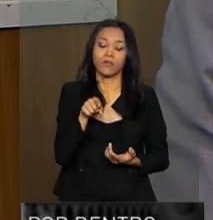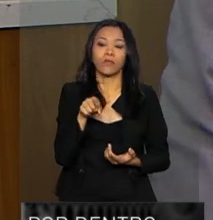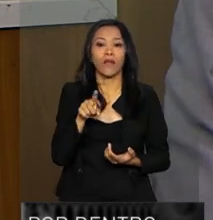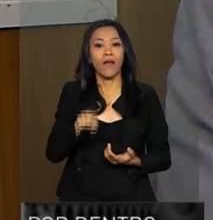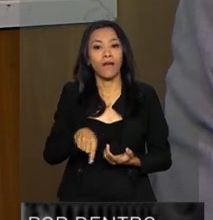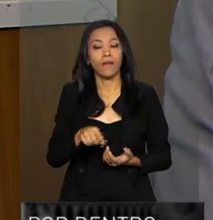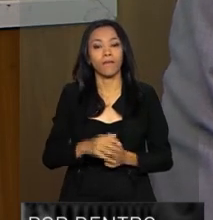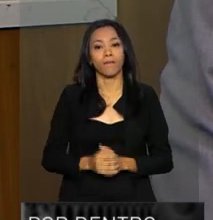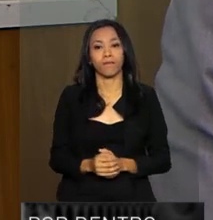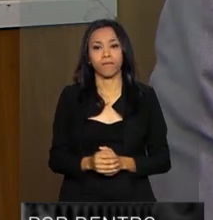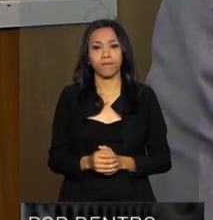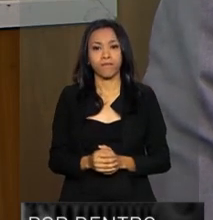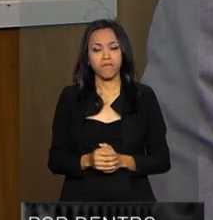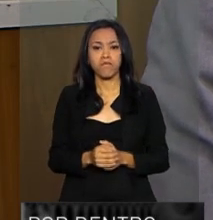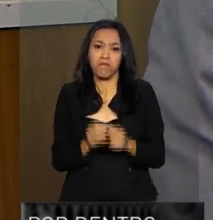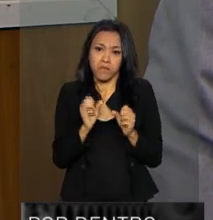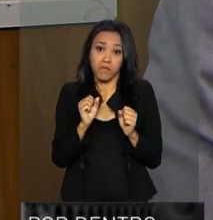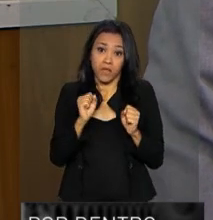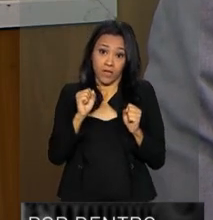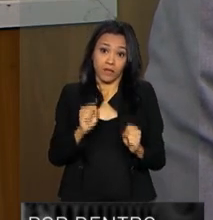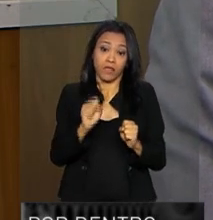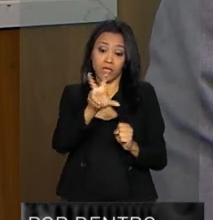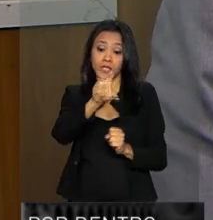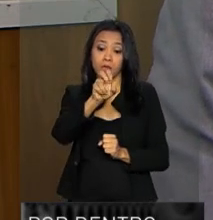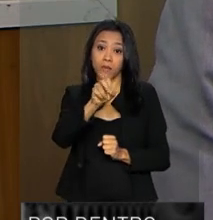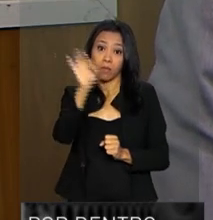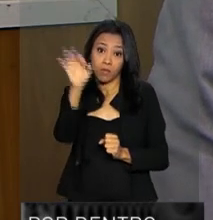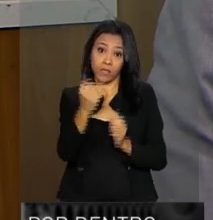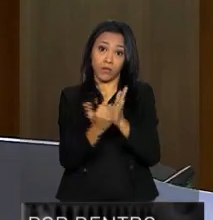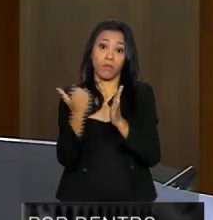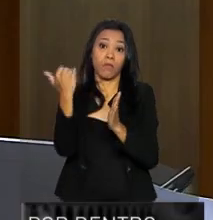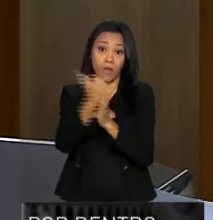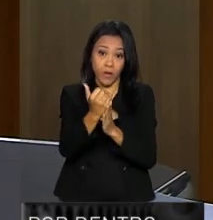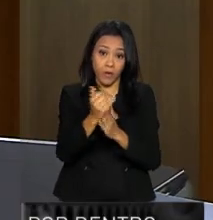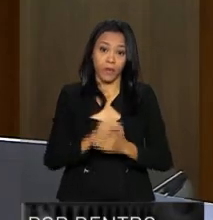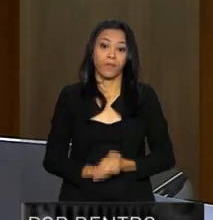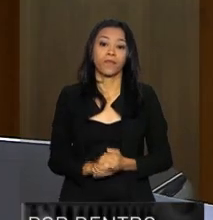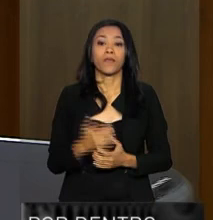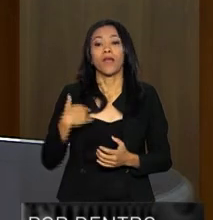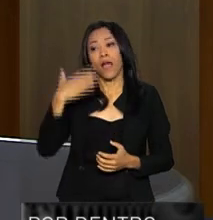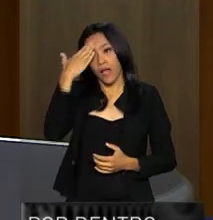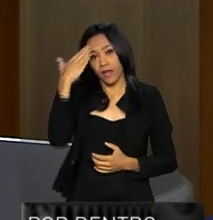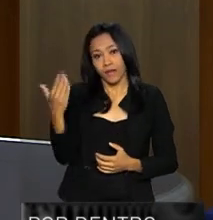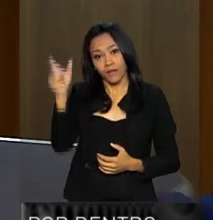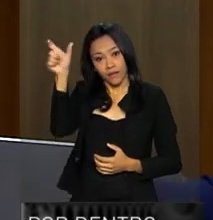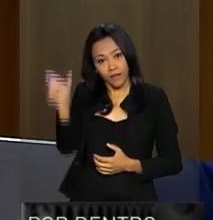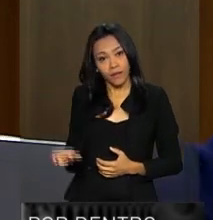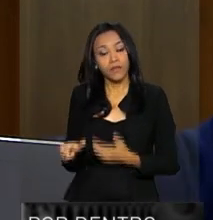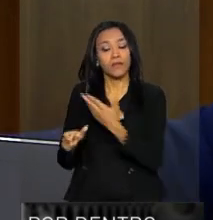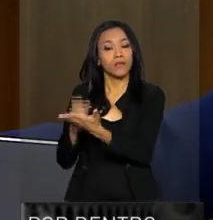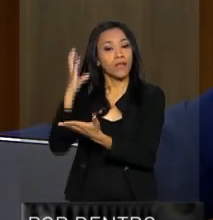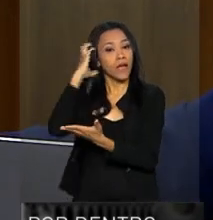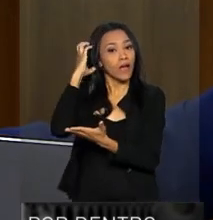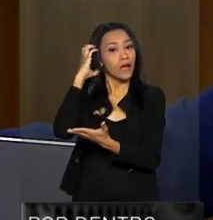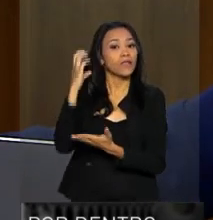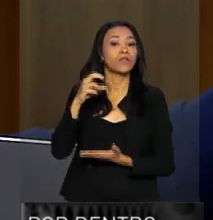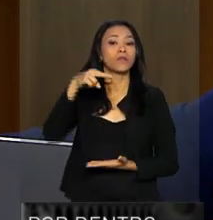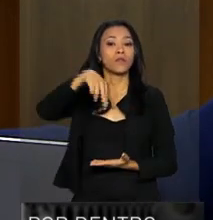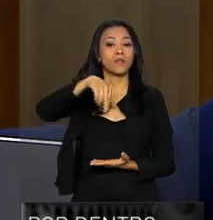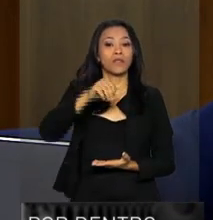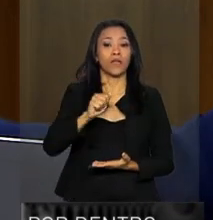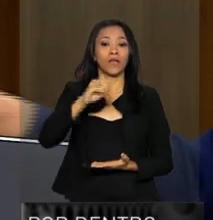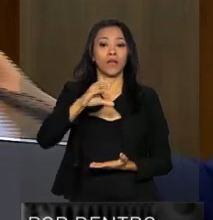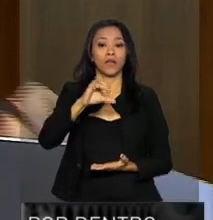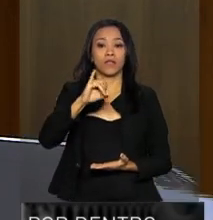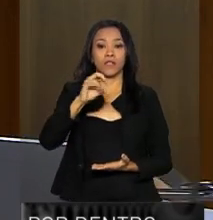é ser pelo menos 50% maior agradeço a participação do walter lima da rádio nacional de brasília ministro agora a gente